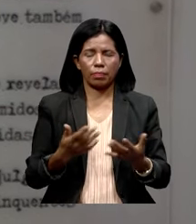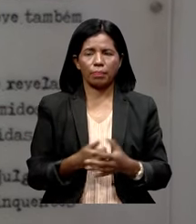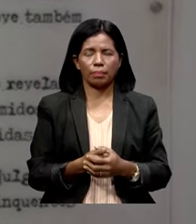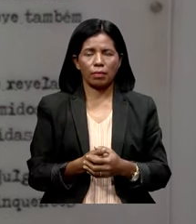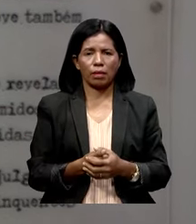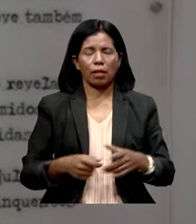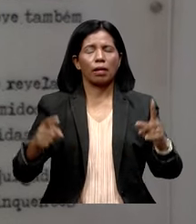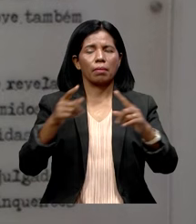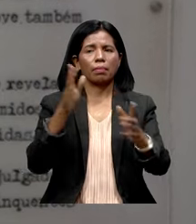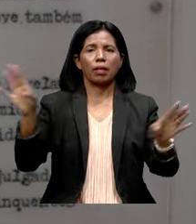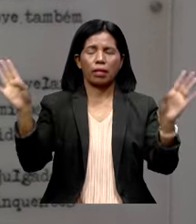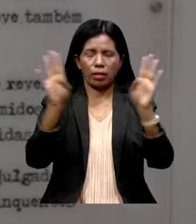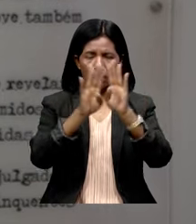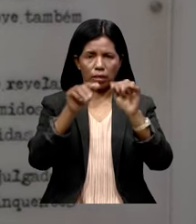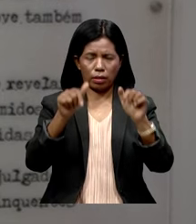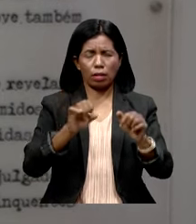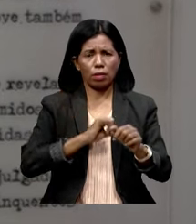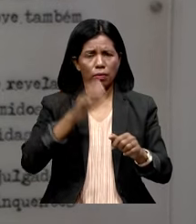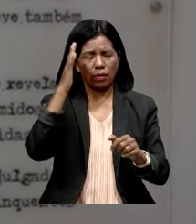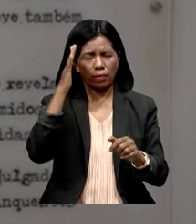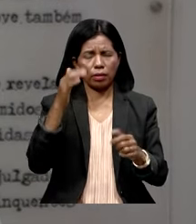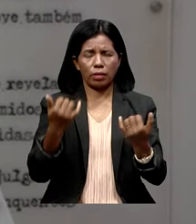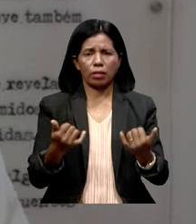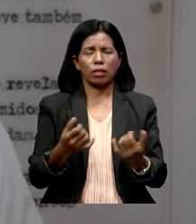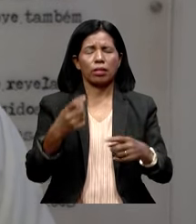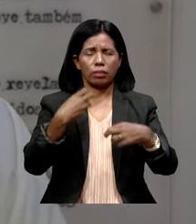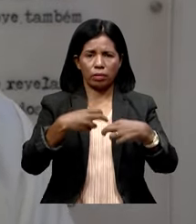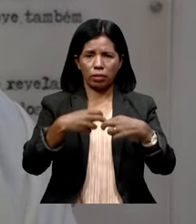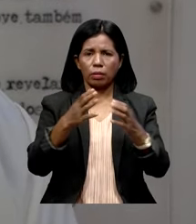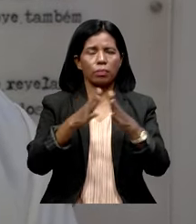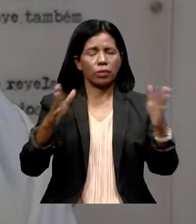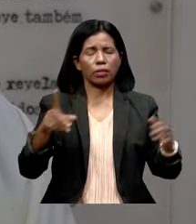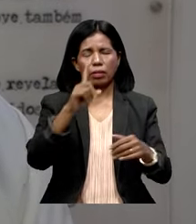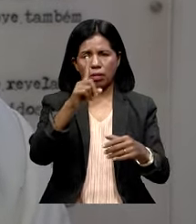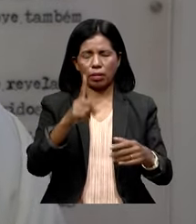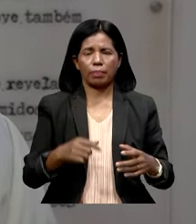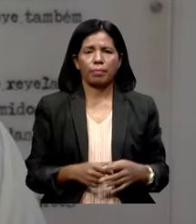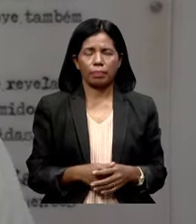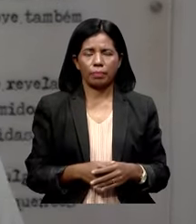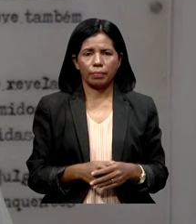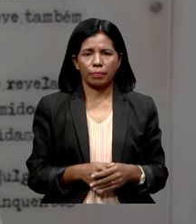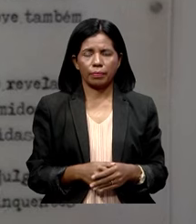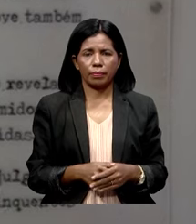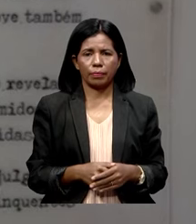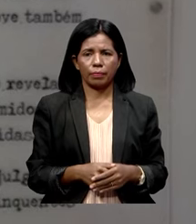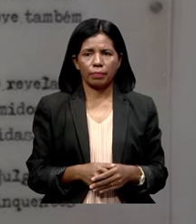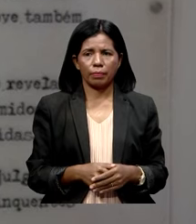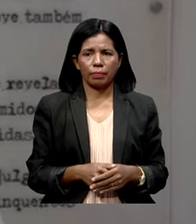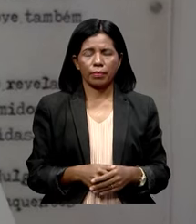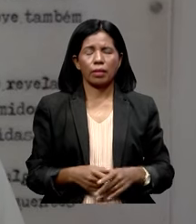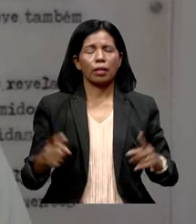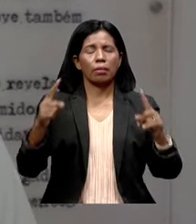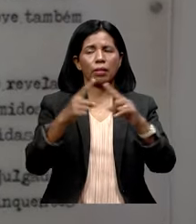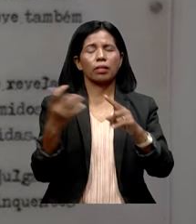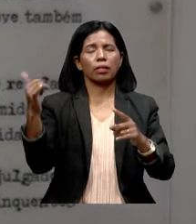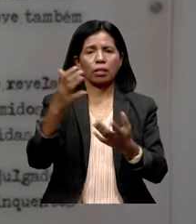o bela taca idane ano idane impacto bot ida da uni lojo idane acontece basira neve